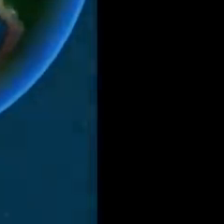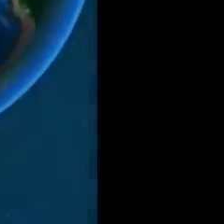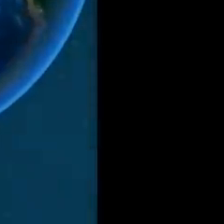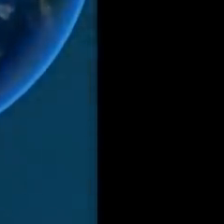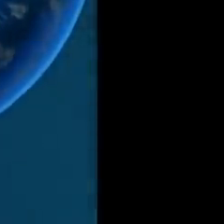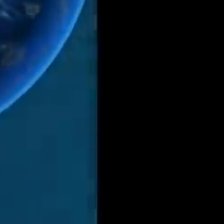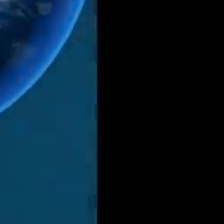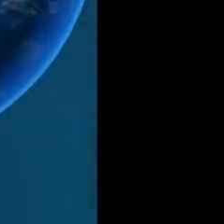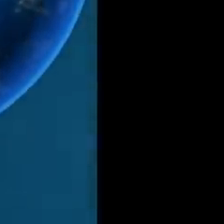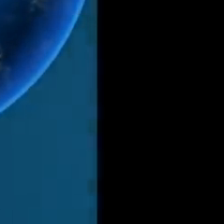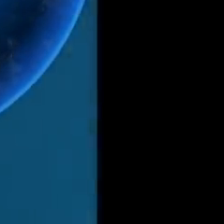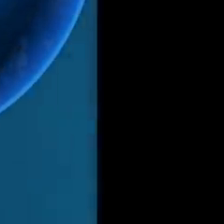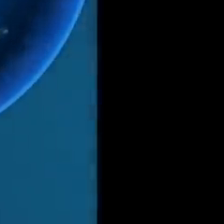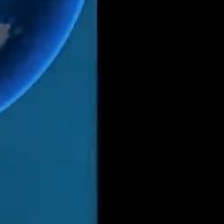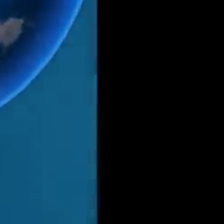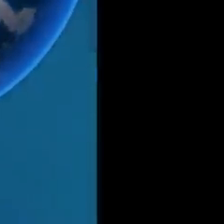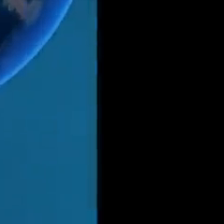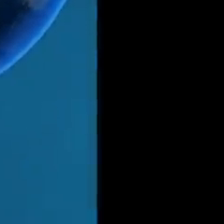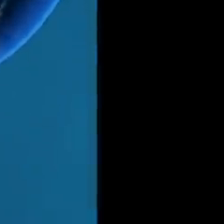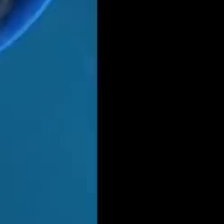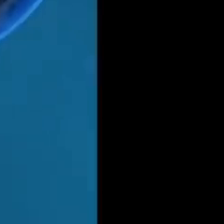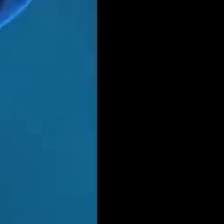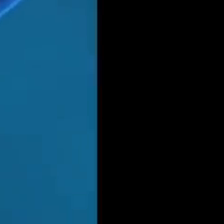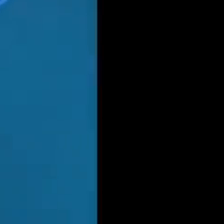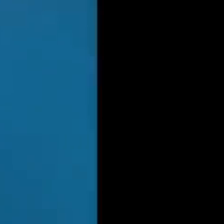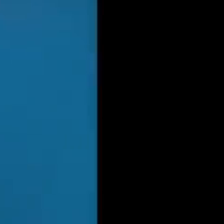a E